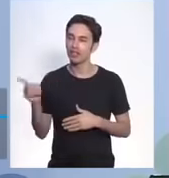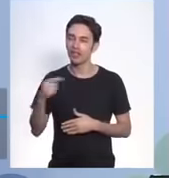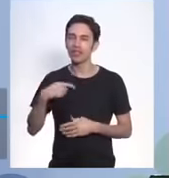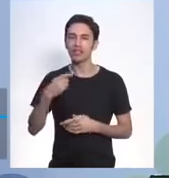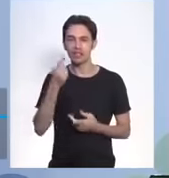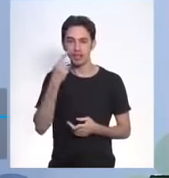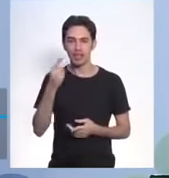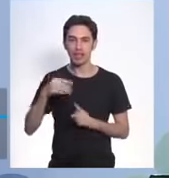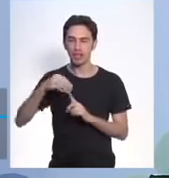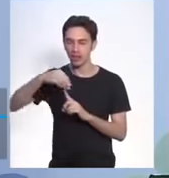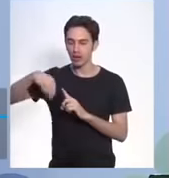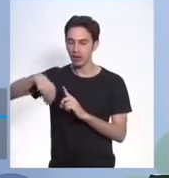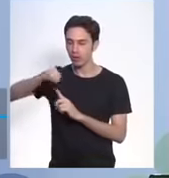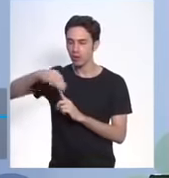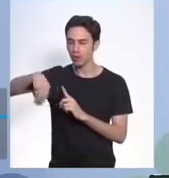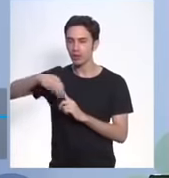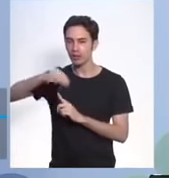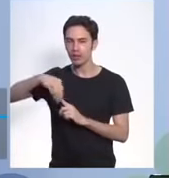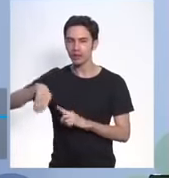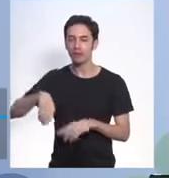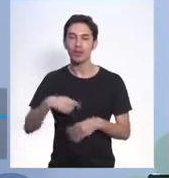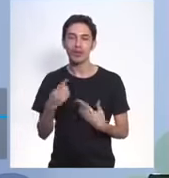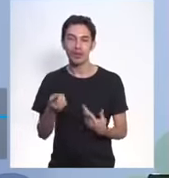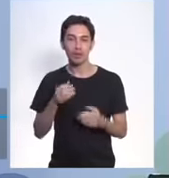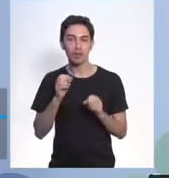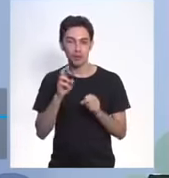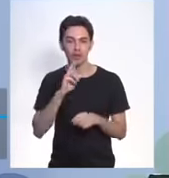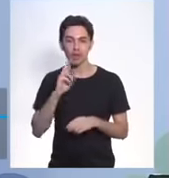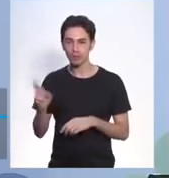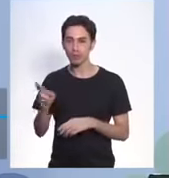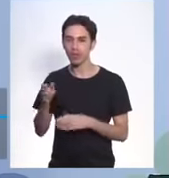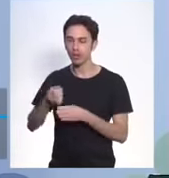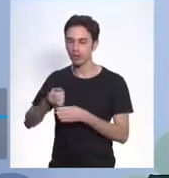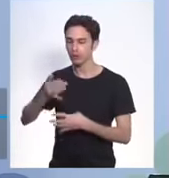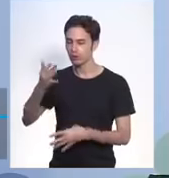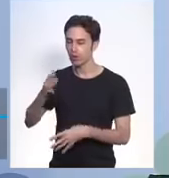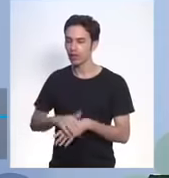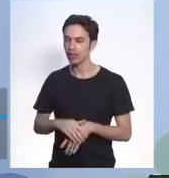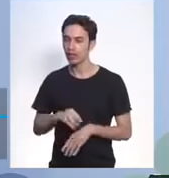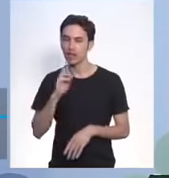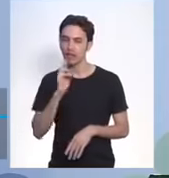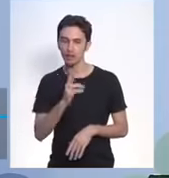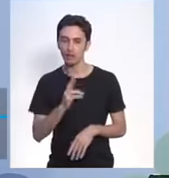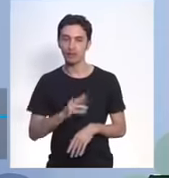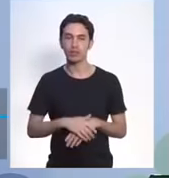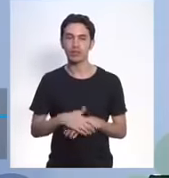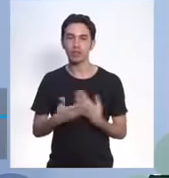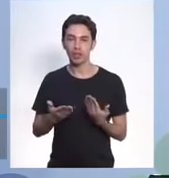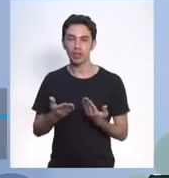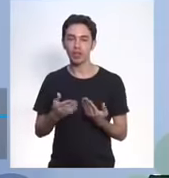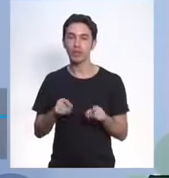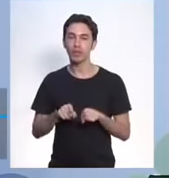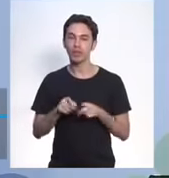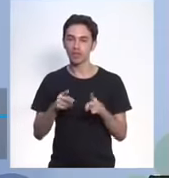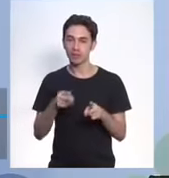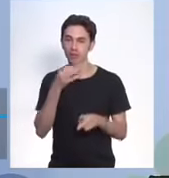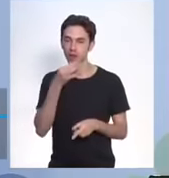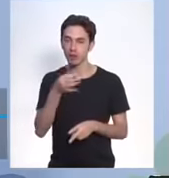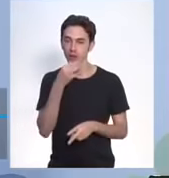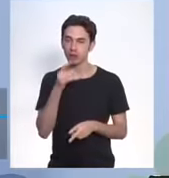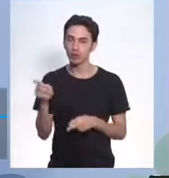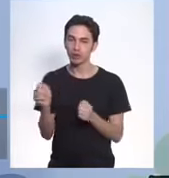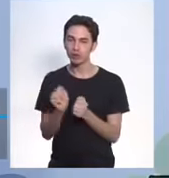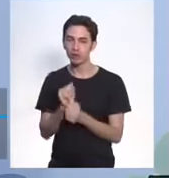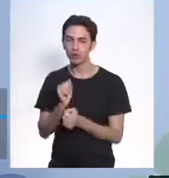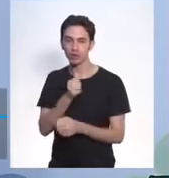porta-voz Então fala quem no chat que que você estão achando da aula coloque em aí as respostas dos seus alunos estão comentem sempre aí com seus alunos